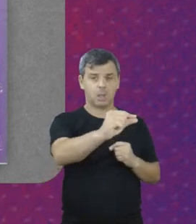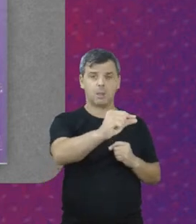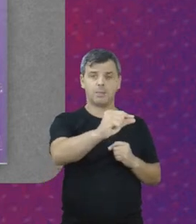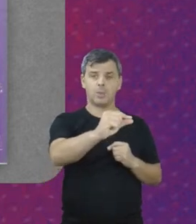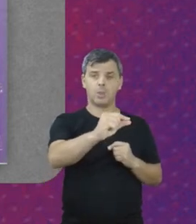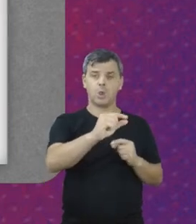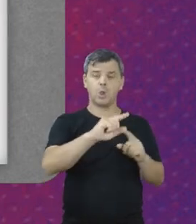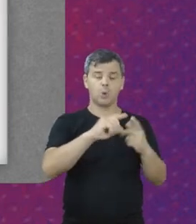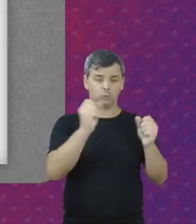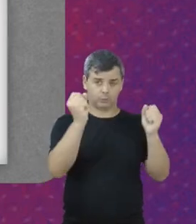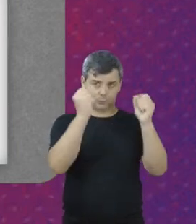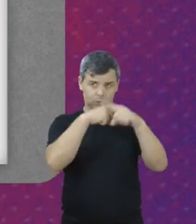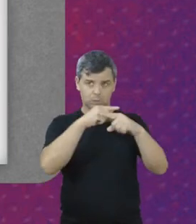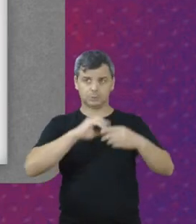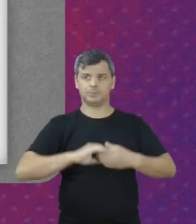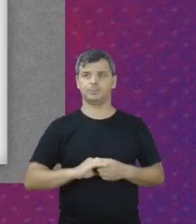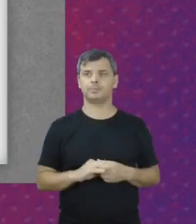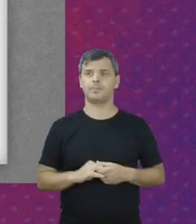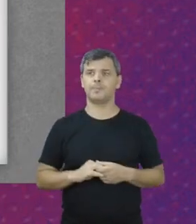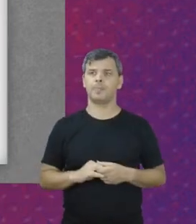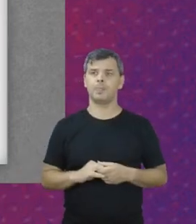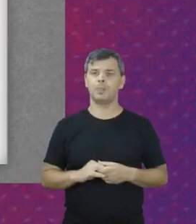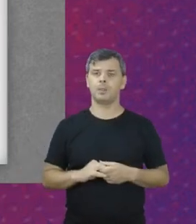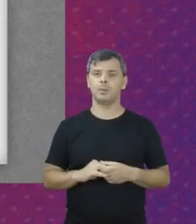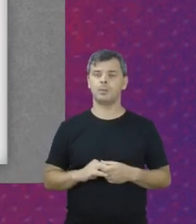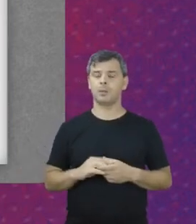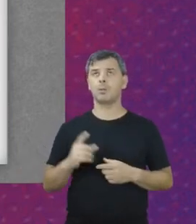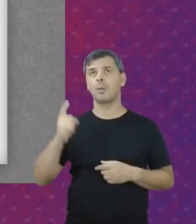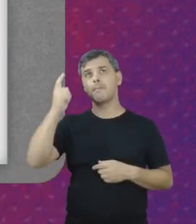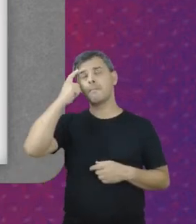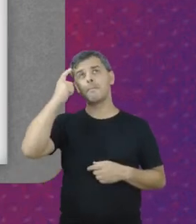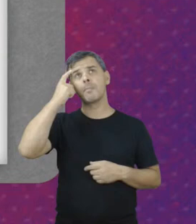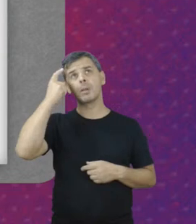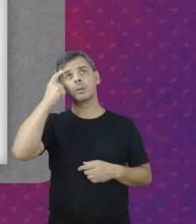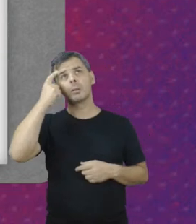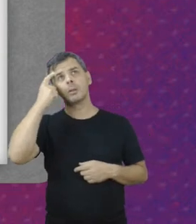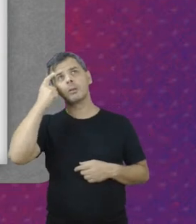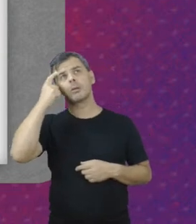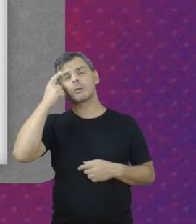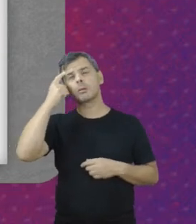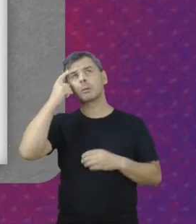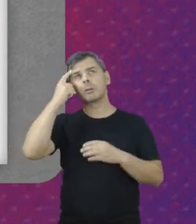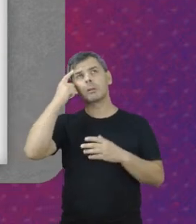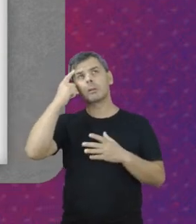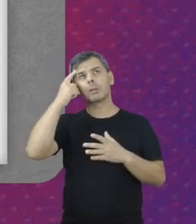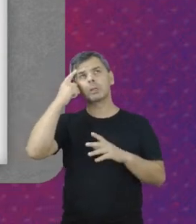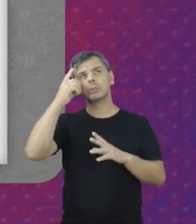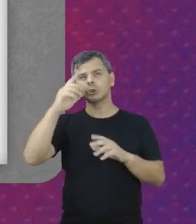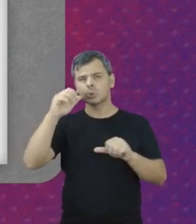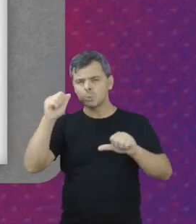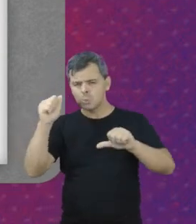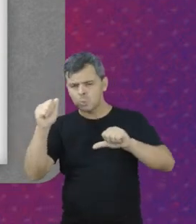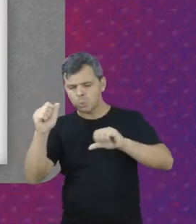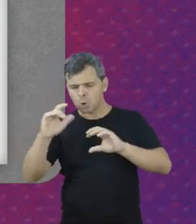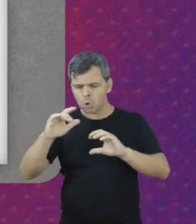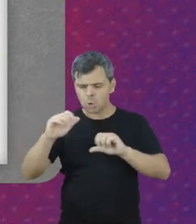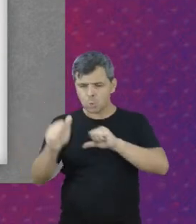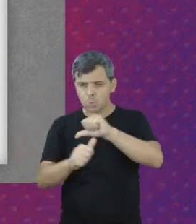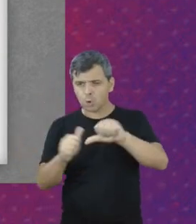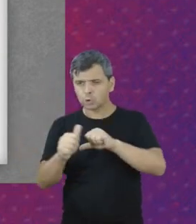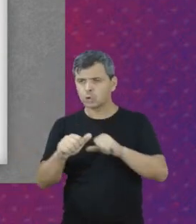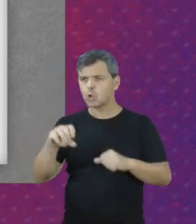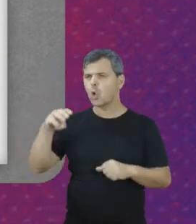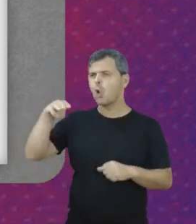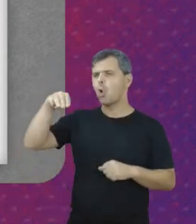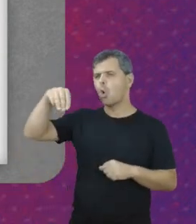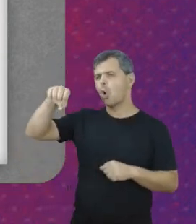com menos dificuldade. Quando a gente pensa nas grandes revoluções, e no 8 de março,